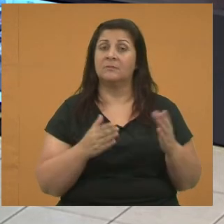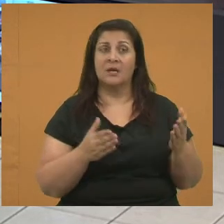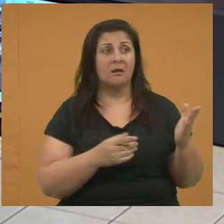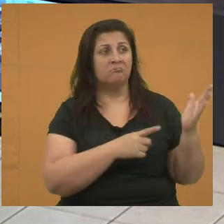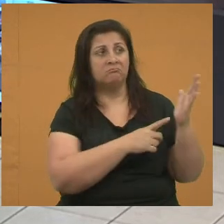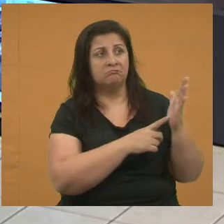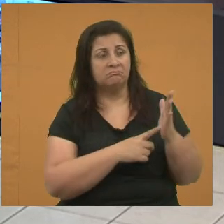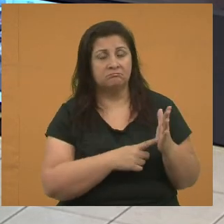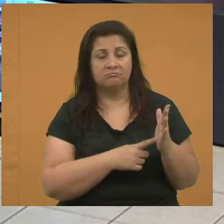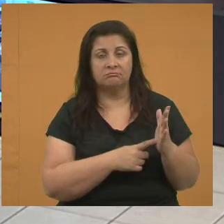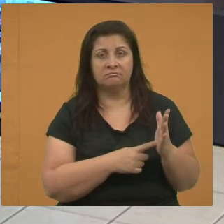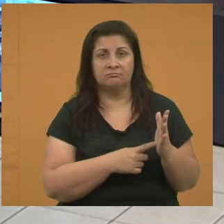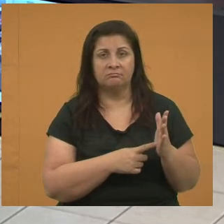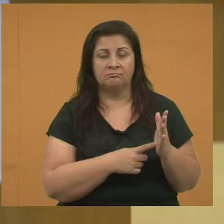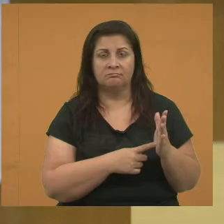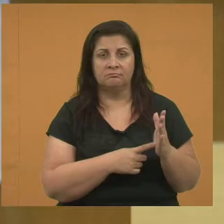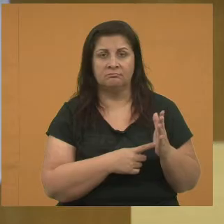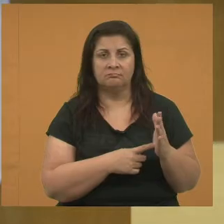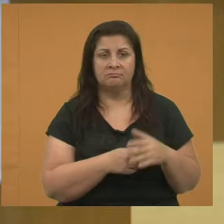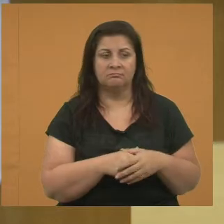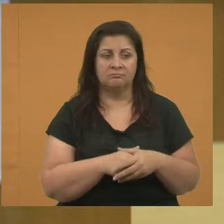demonstram